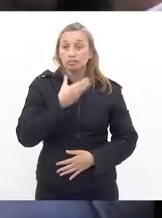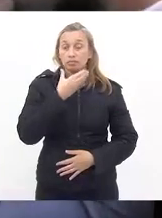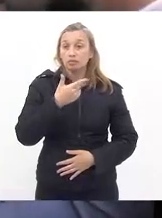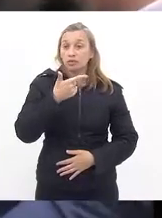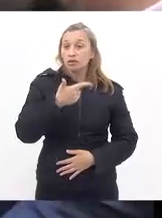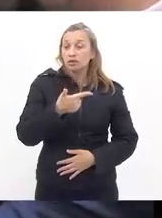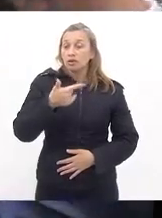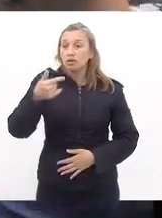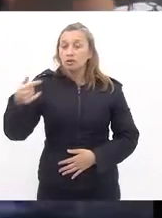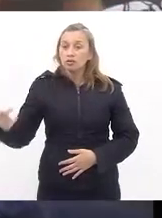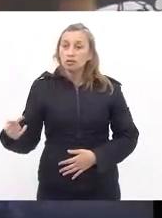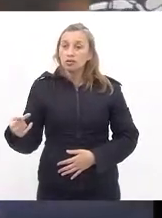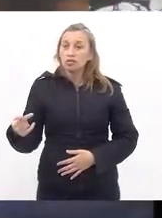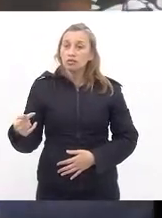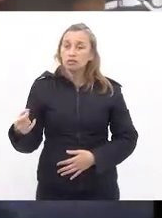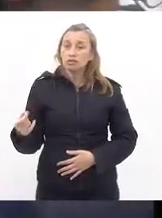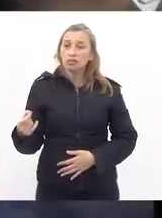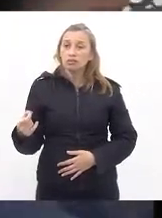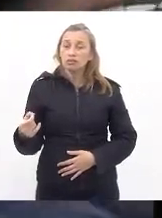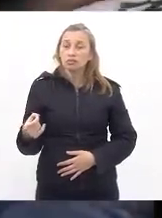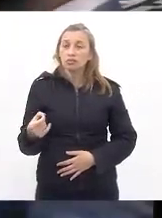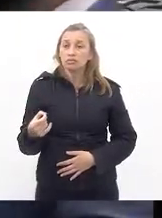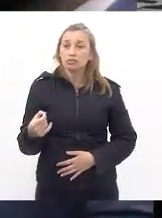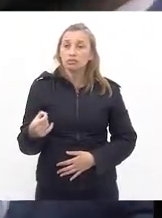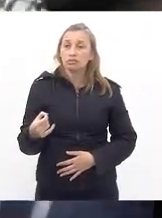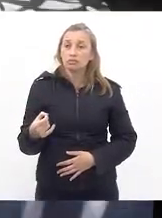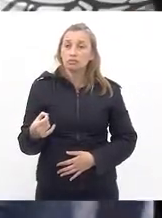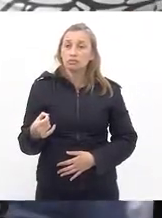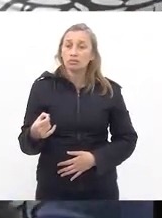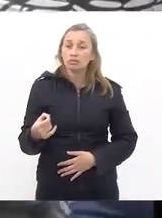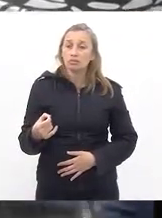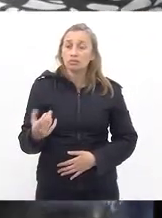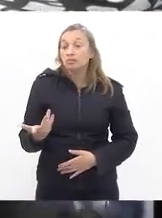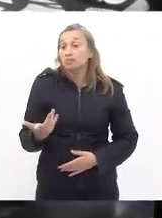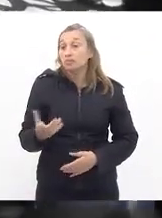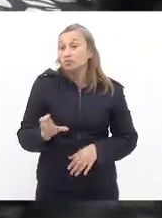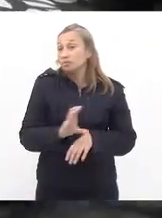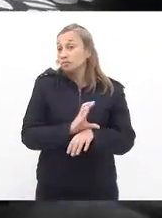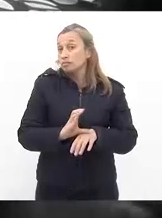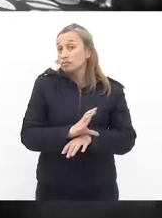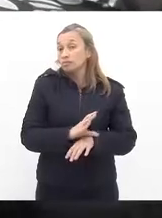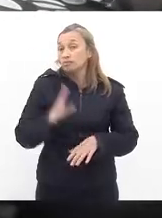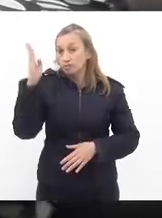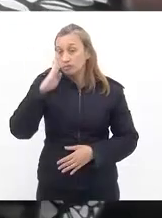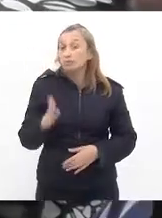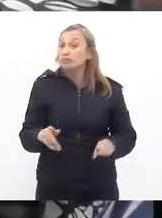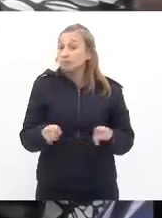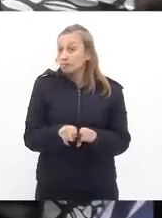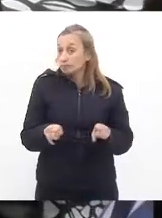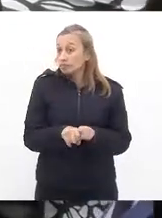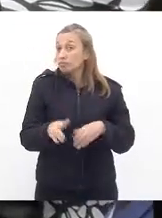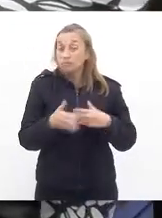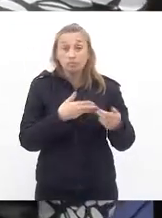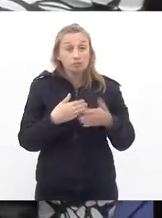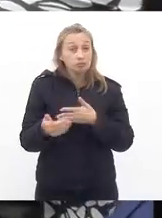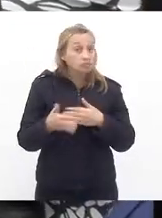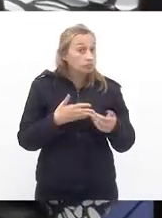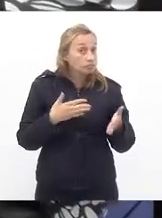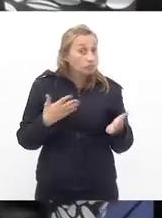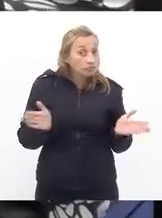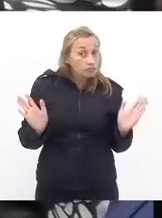e o Supremo Tribunal Federal né é a corte Constitucional Brasileira também Qualquer que seja o